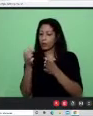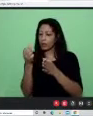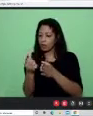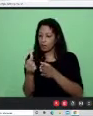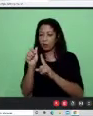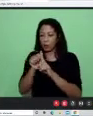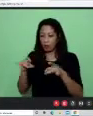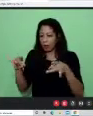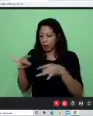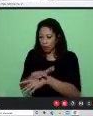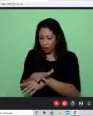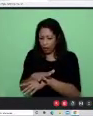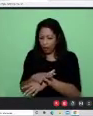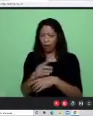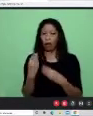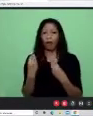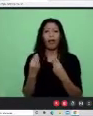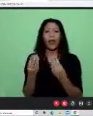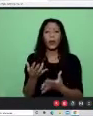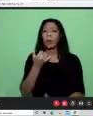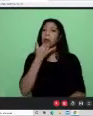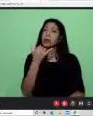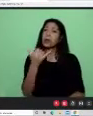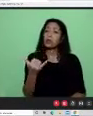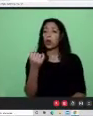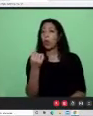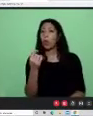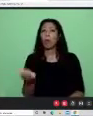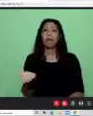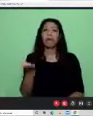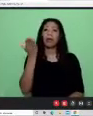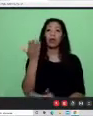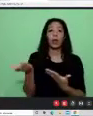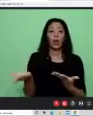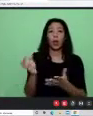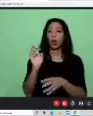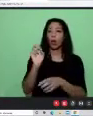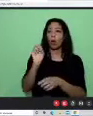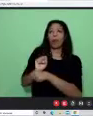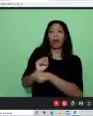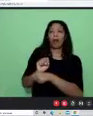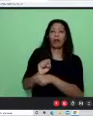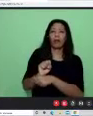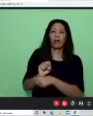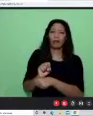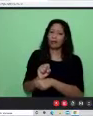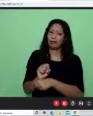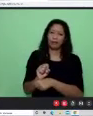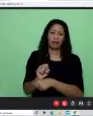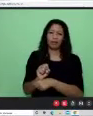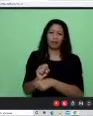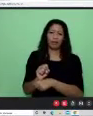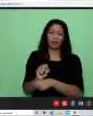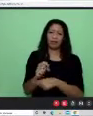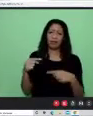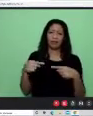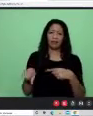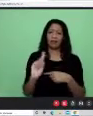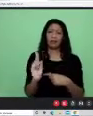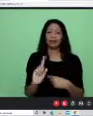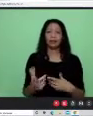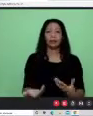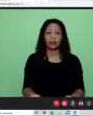tem nenhum tipo de desculpa para dizer que subiu o valor, que pare a obra no meio do caminho, isso não existe. Então, realmente, Maicon